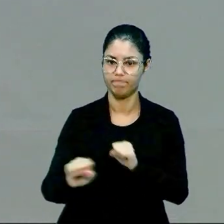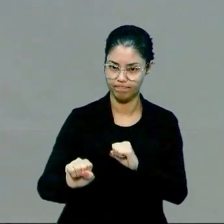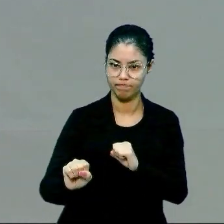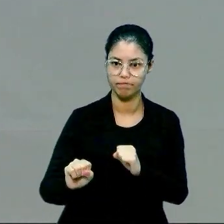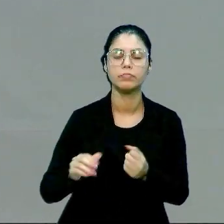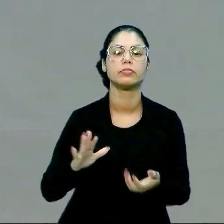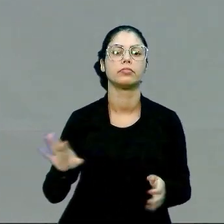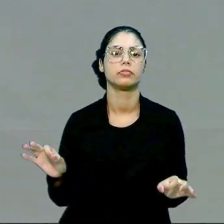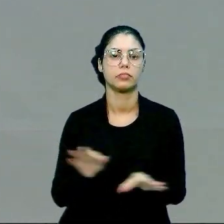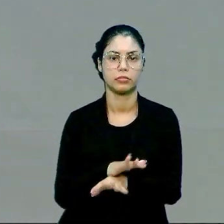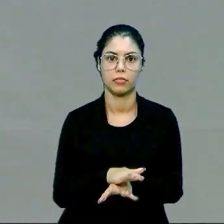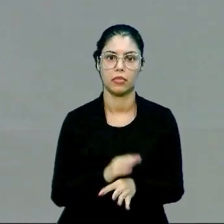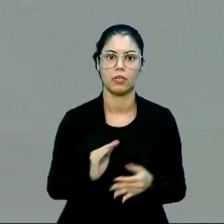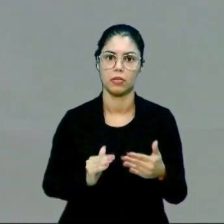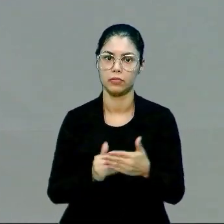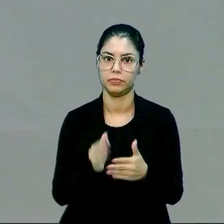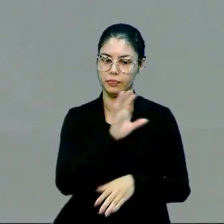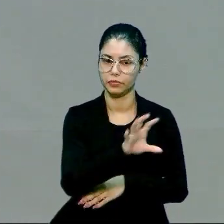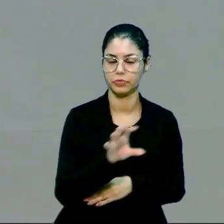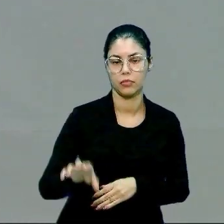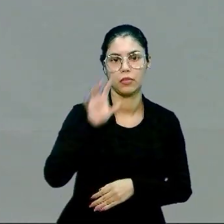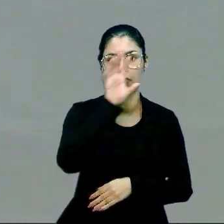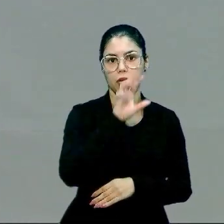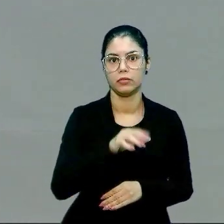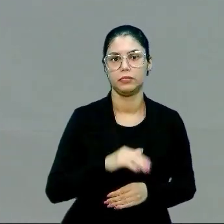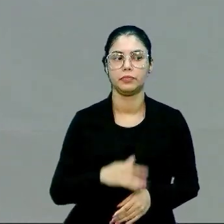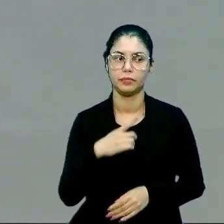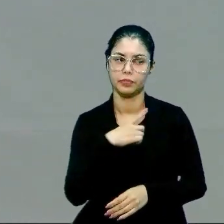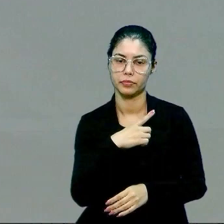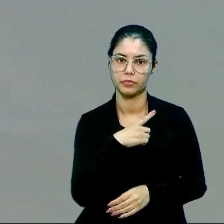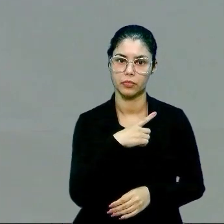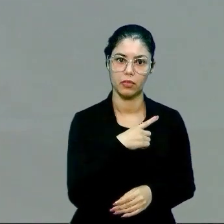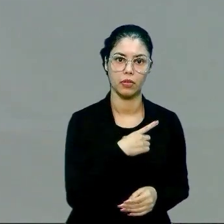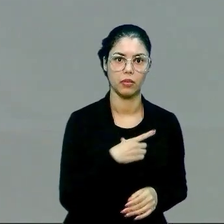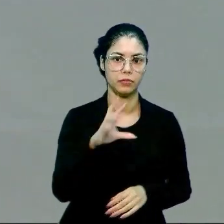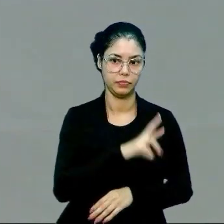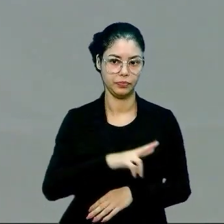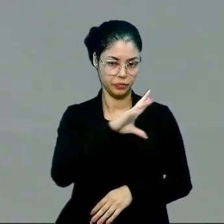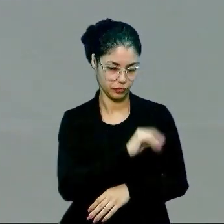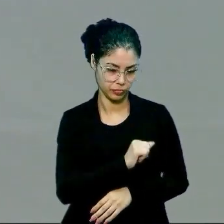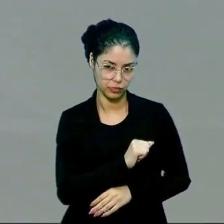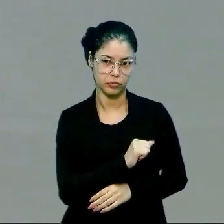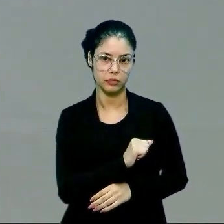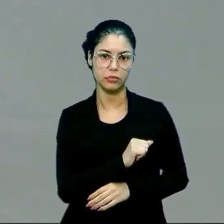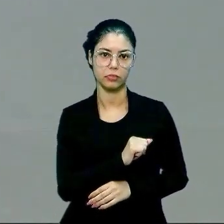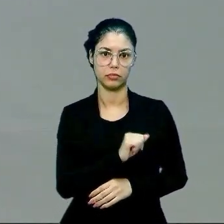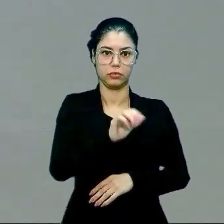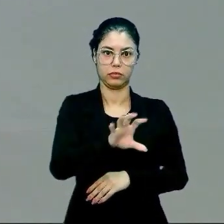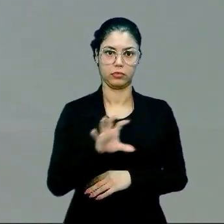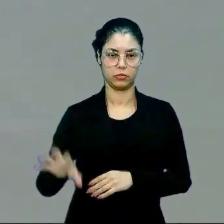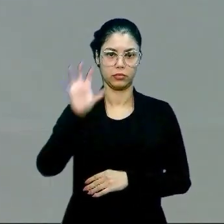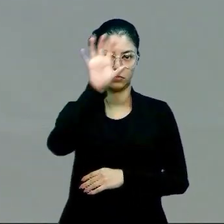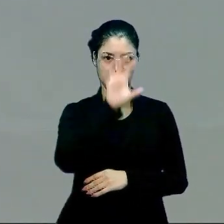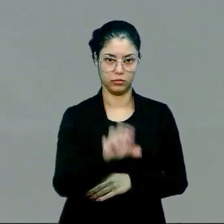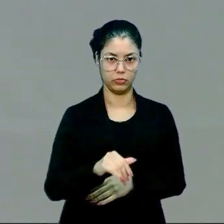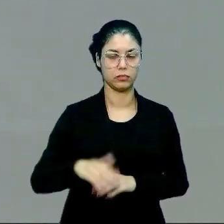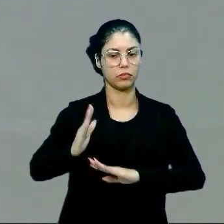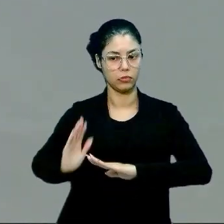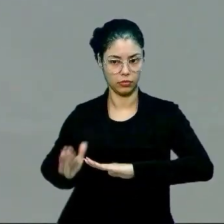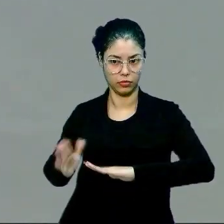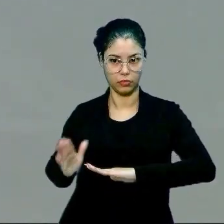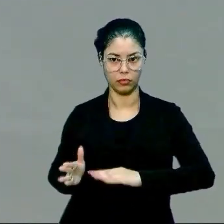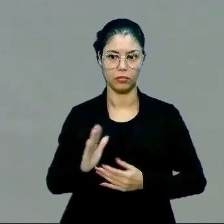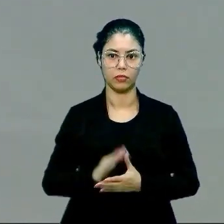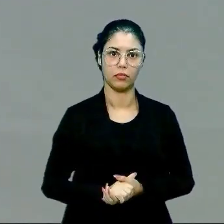as barreiras do limite regional. Então, eu tenho um romance, uma produção regionalista, modernista,